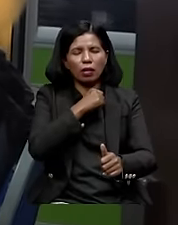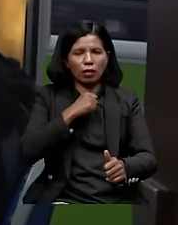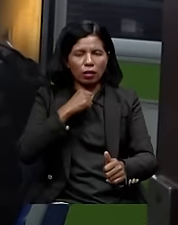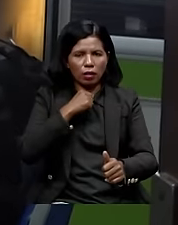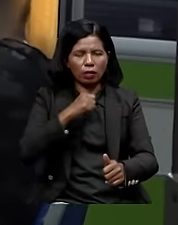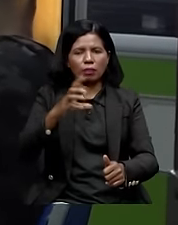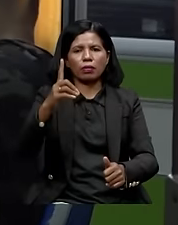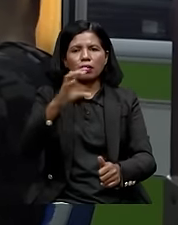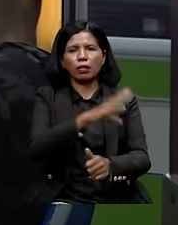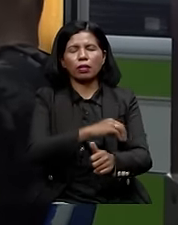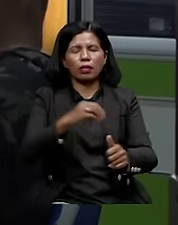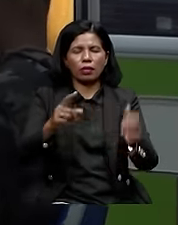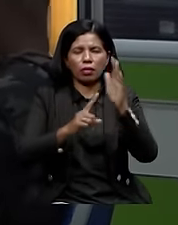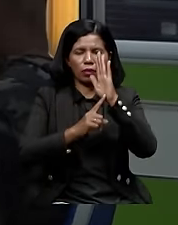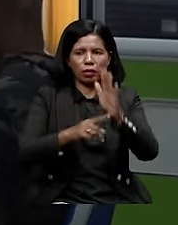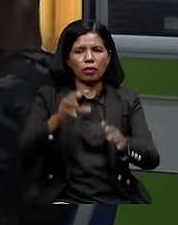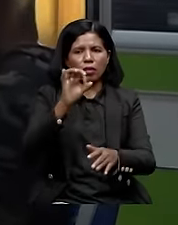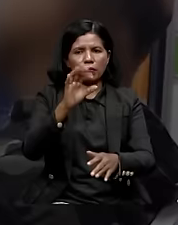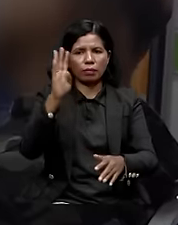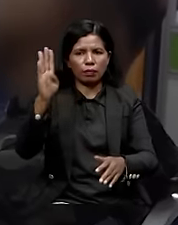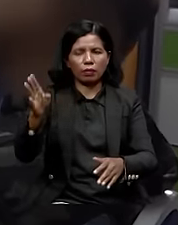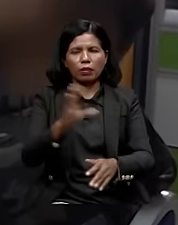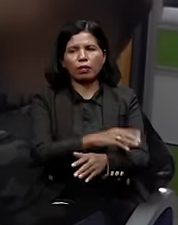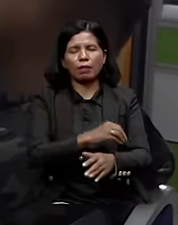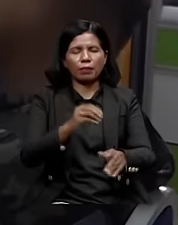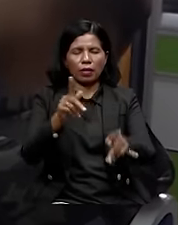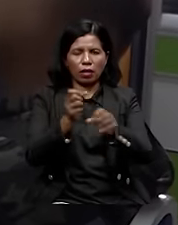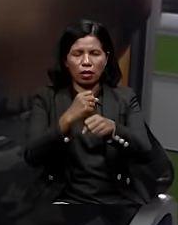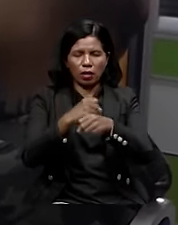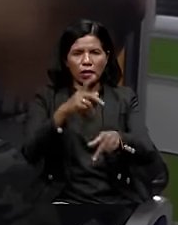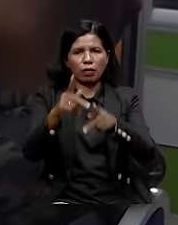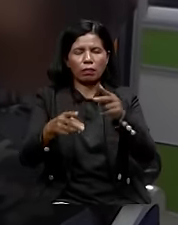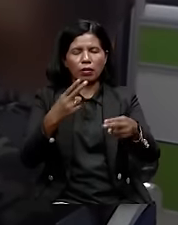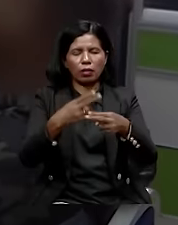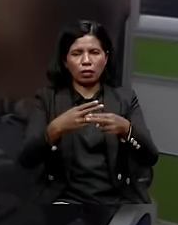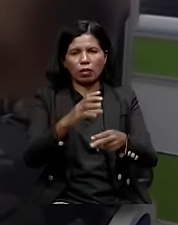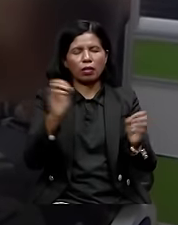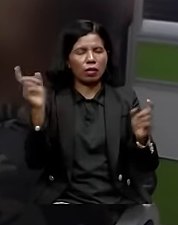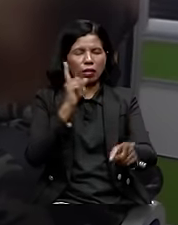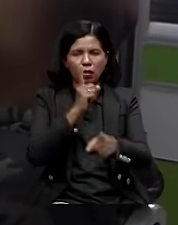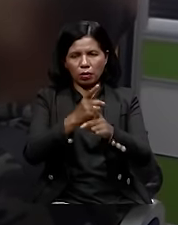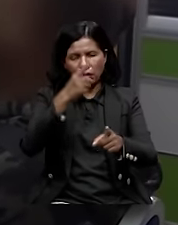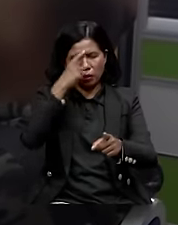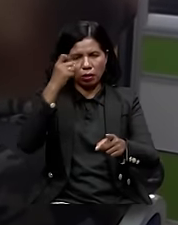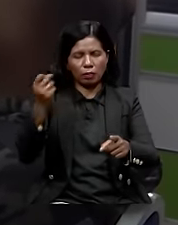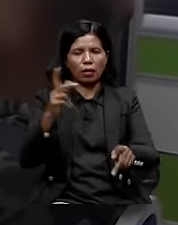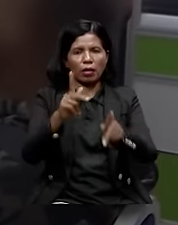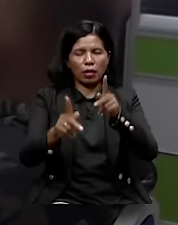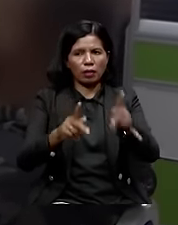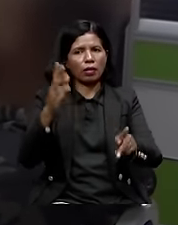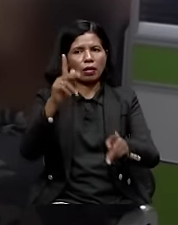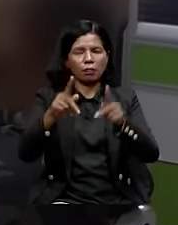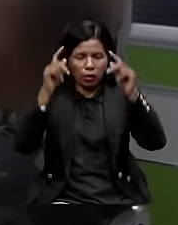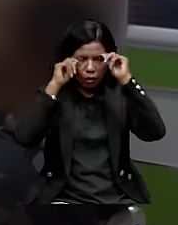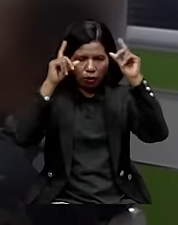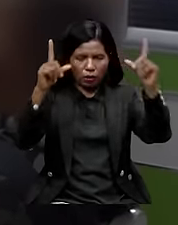Silva, informação no be publica e mídia social, ho de insulta Sidadaun ho inisial HPN la los, tampa Sidadaun refere ema